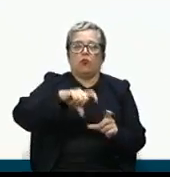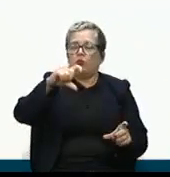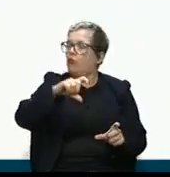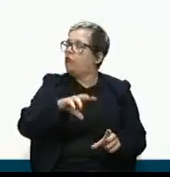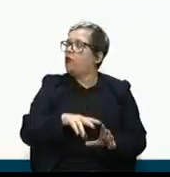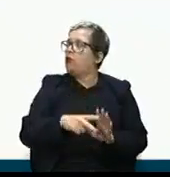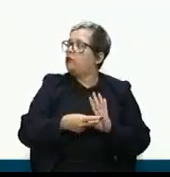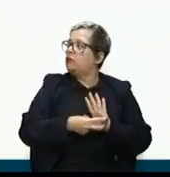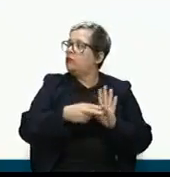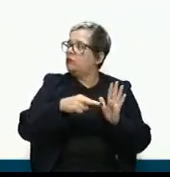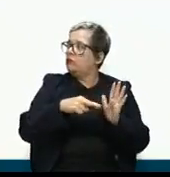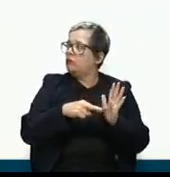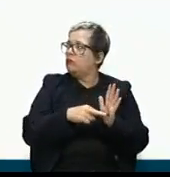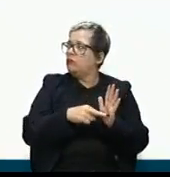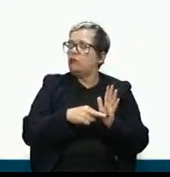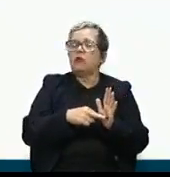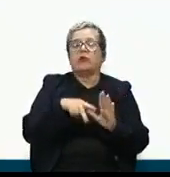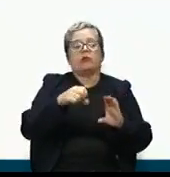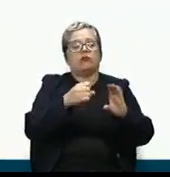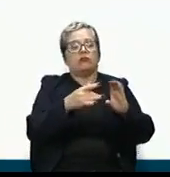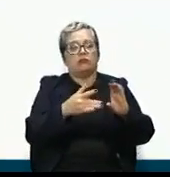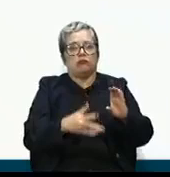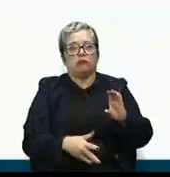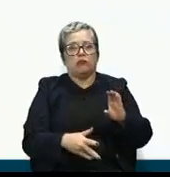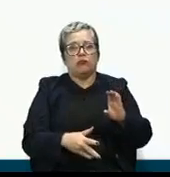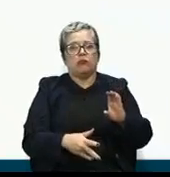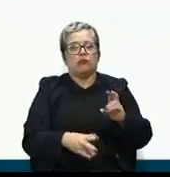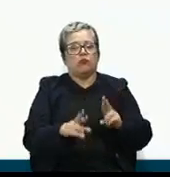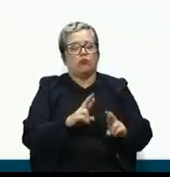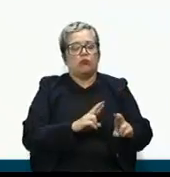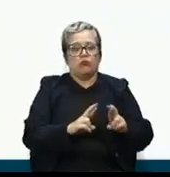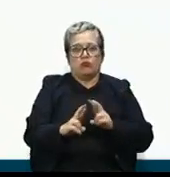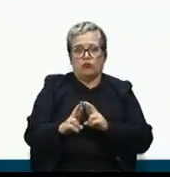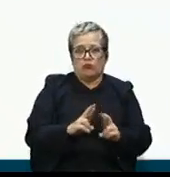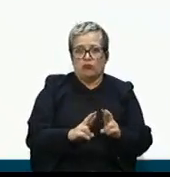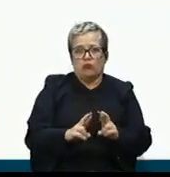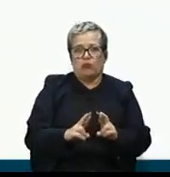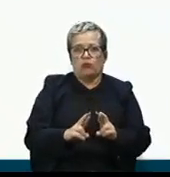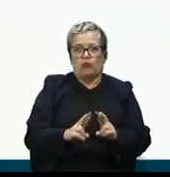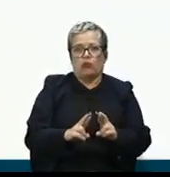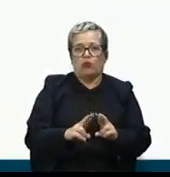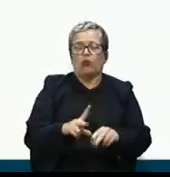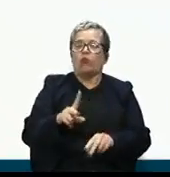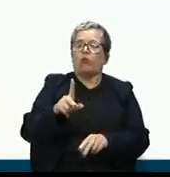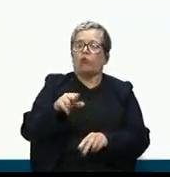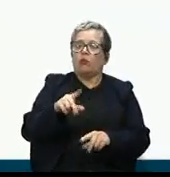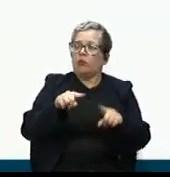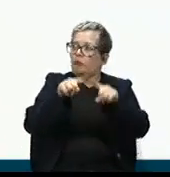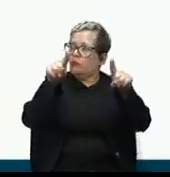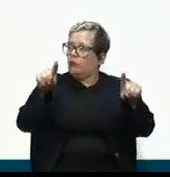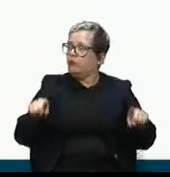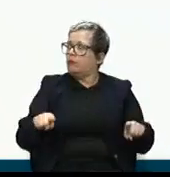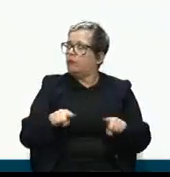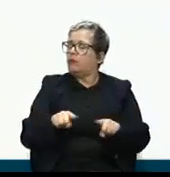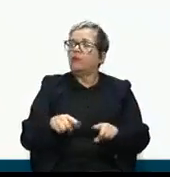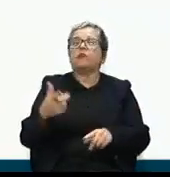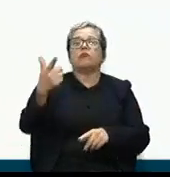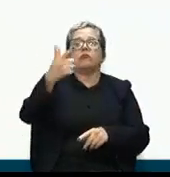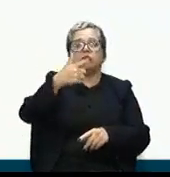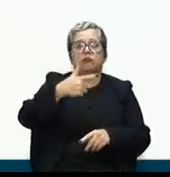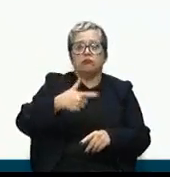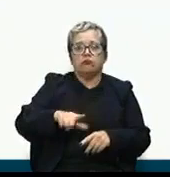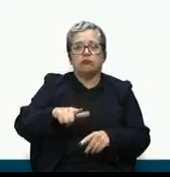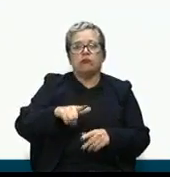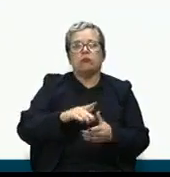isso significa que os elementos estão em correspondência com relação à igualdade de matrizes. Para dar